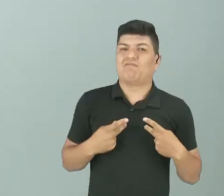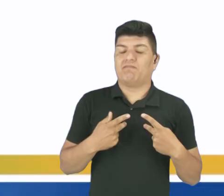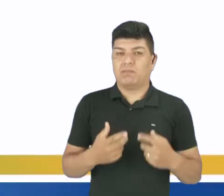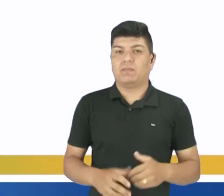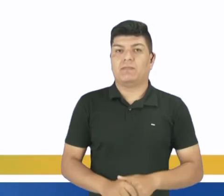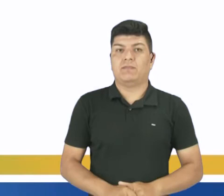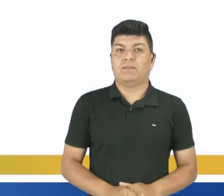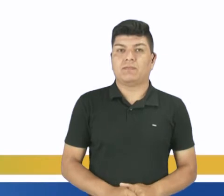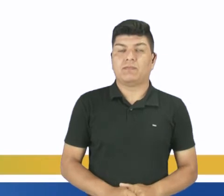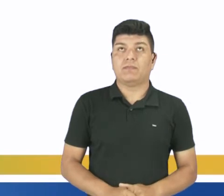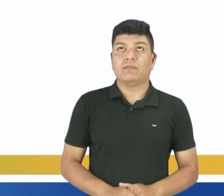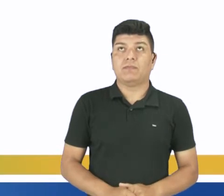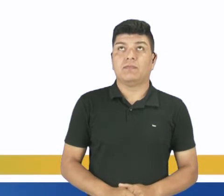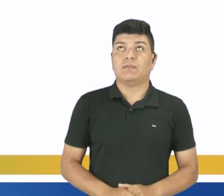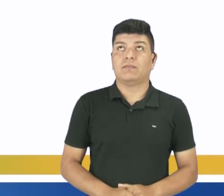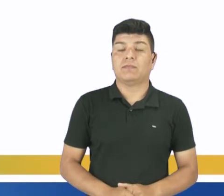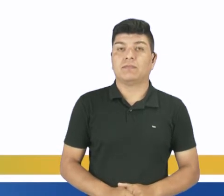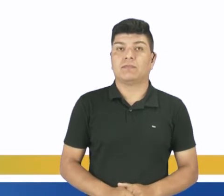época.